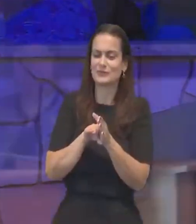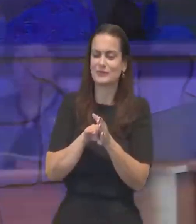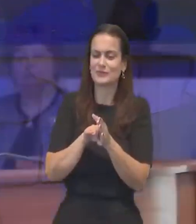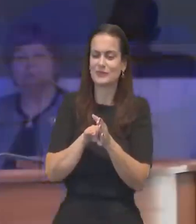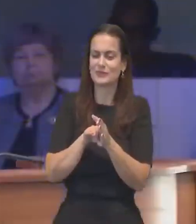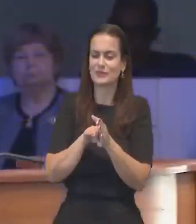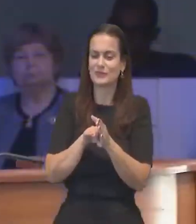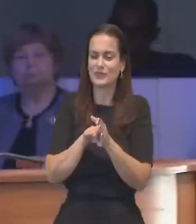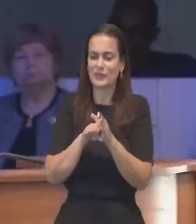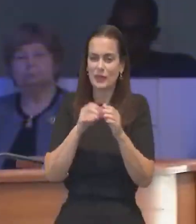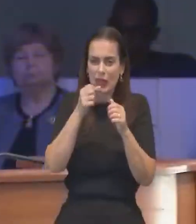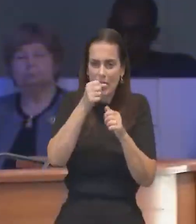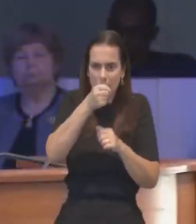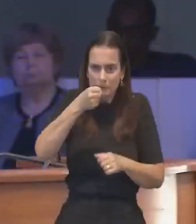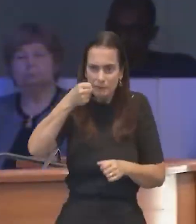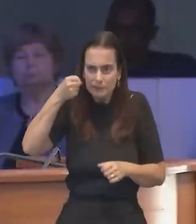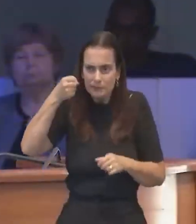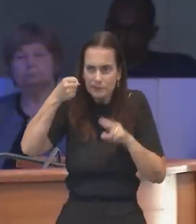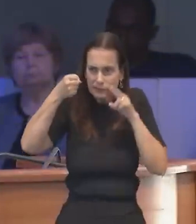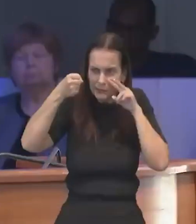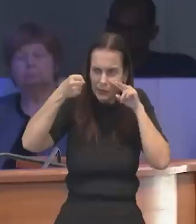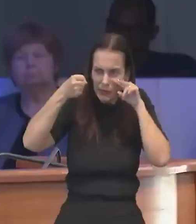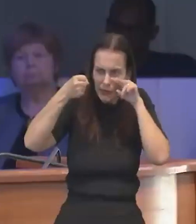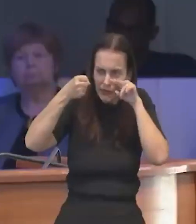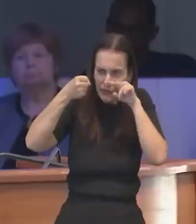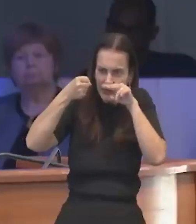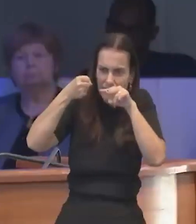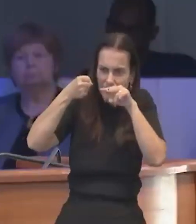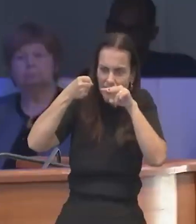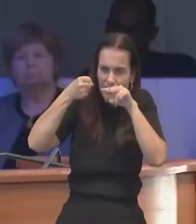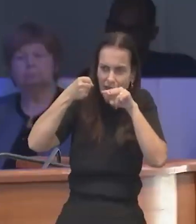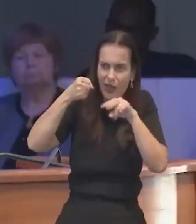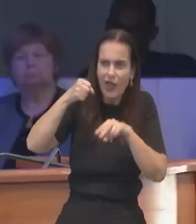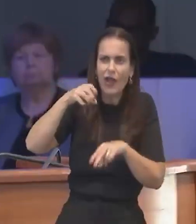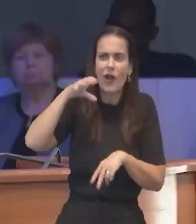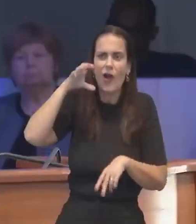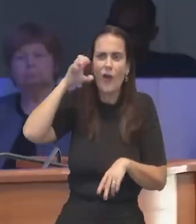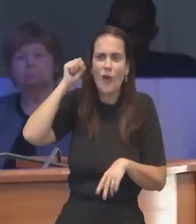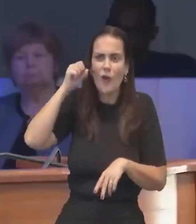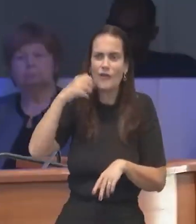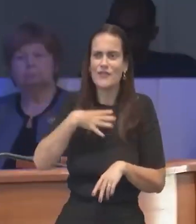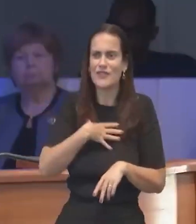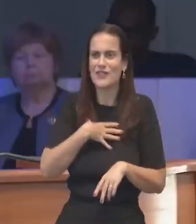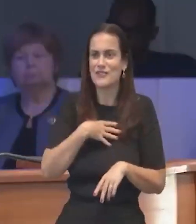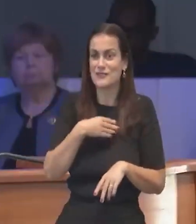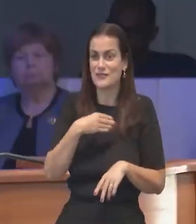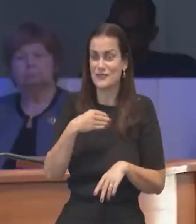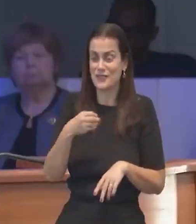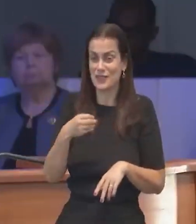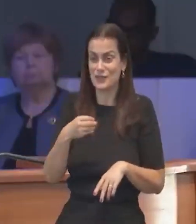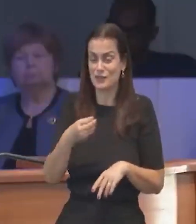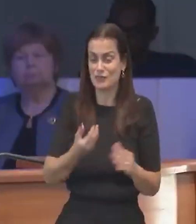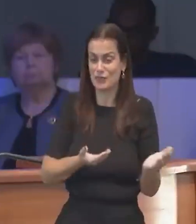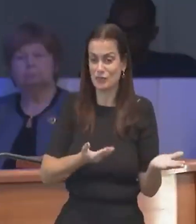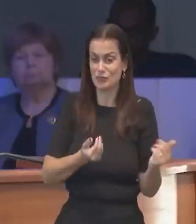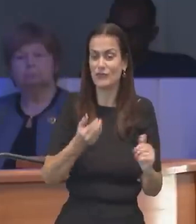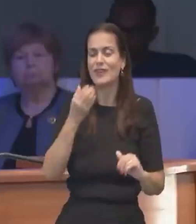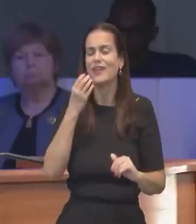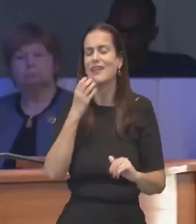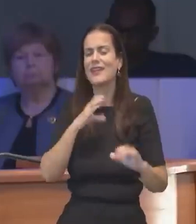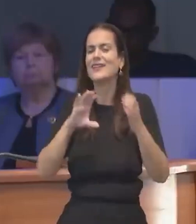pela fresta da porta do banheiro, ele ouve o seu filho mais novo